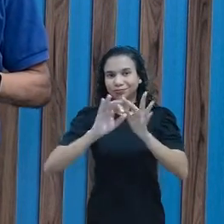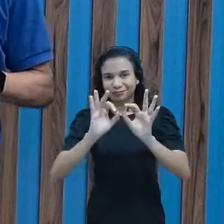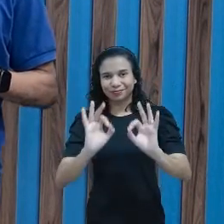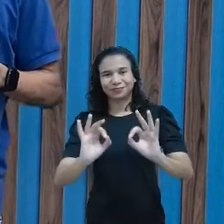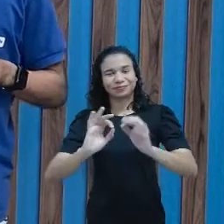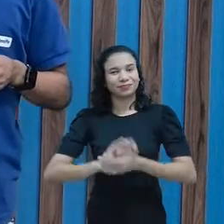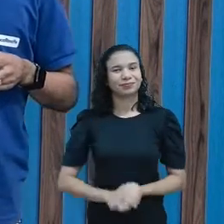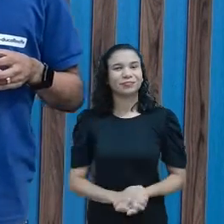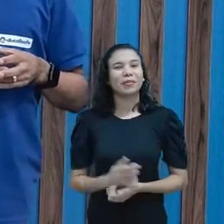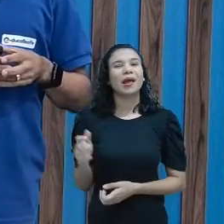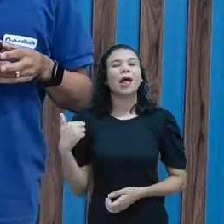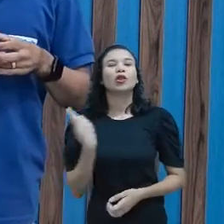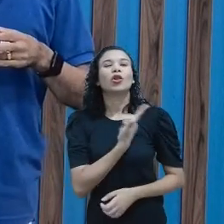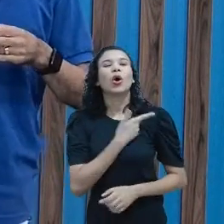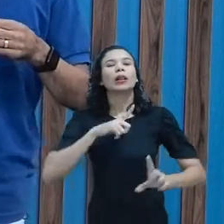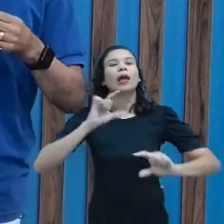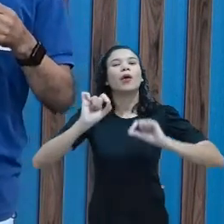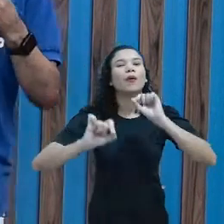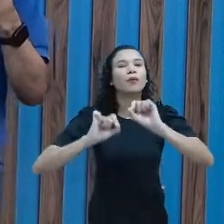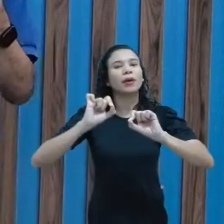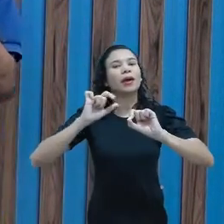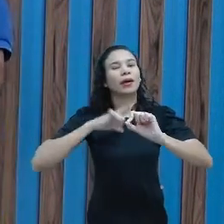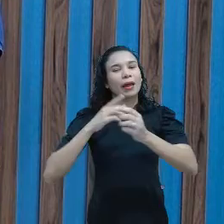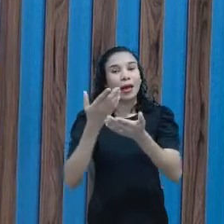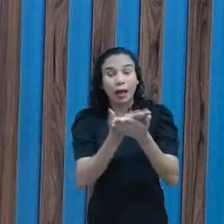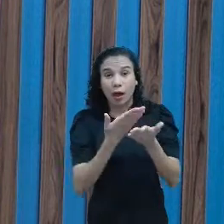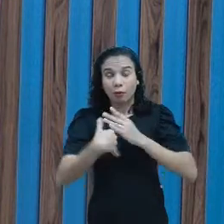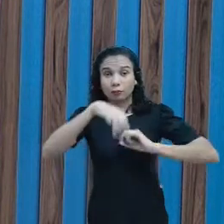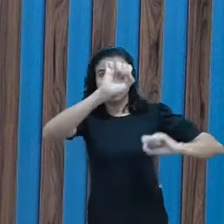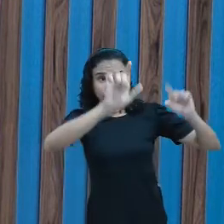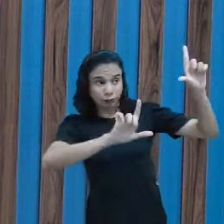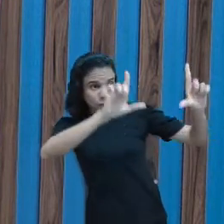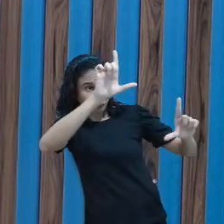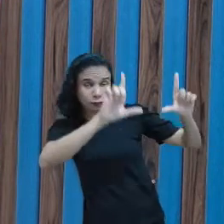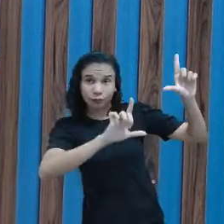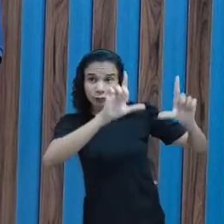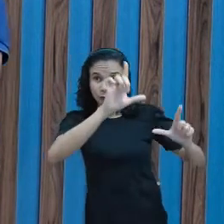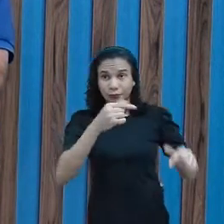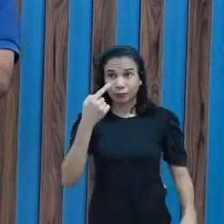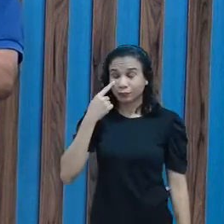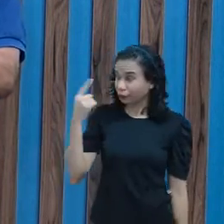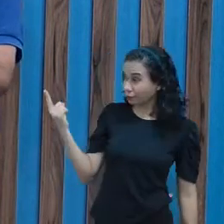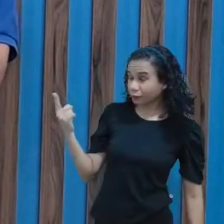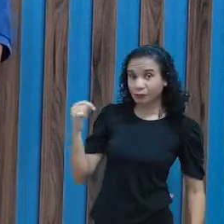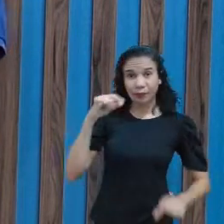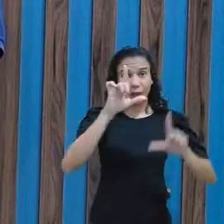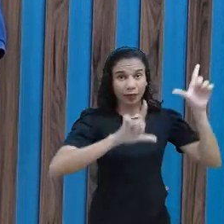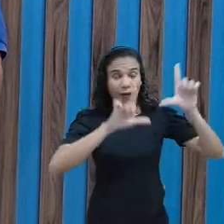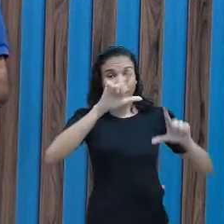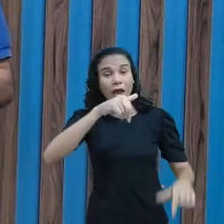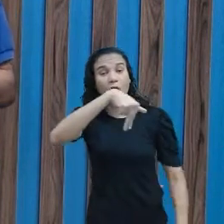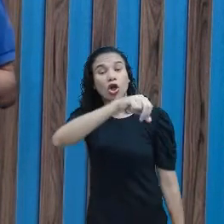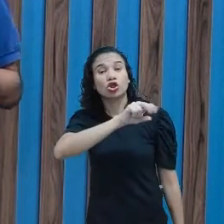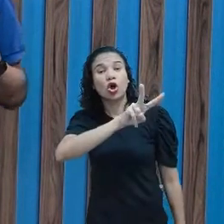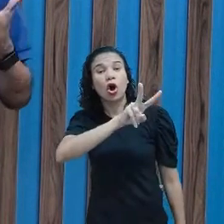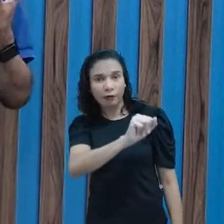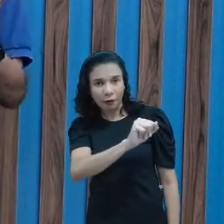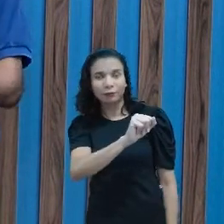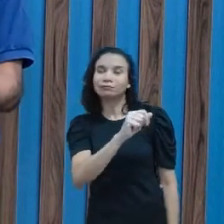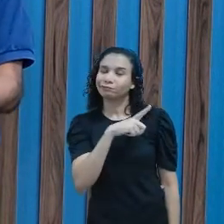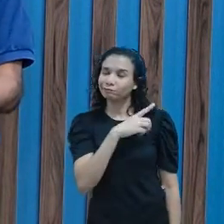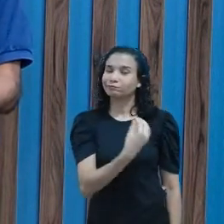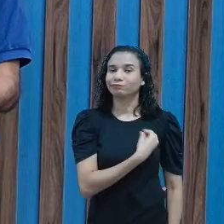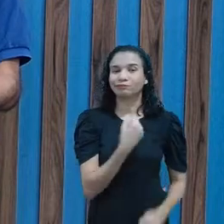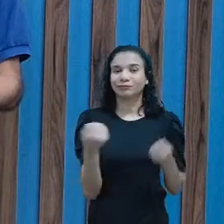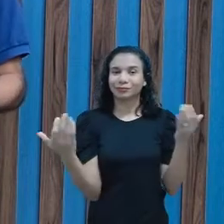bom? A gente vai ter aí, ó, a presença dessa aula na TV, né? Essa TV aí, Nova Nordeste, que está presente aí com você assistindo